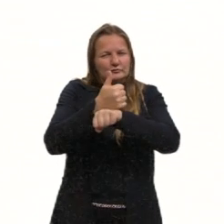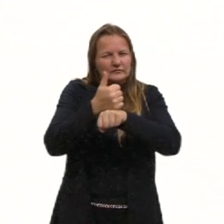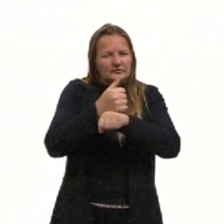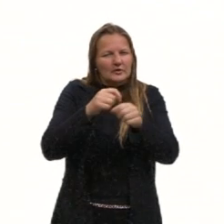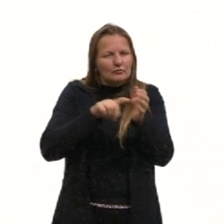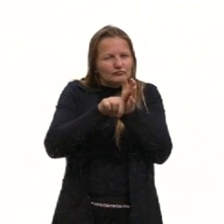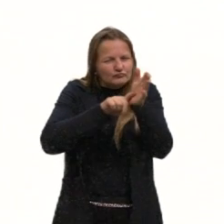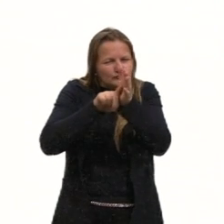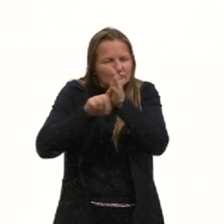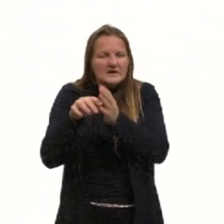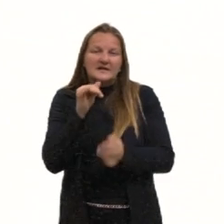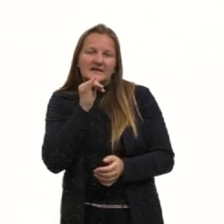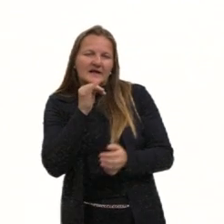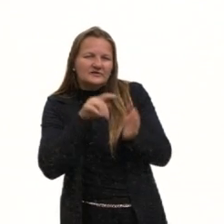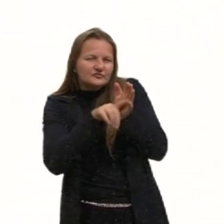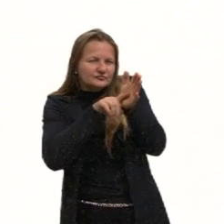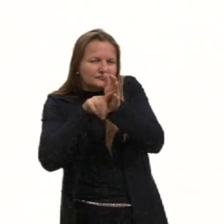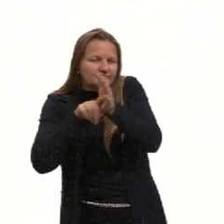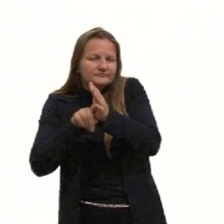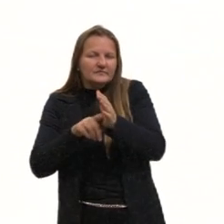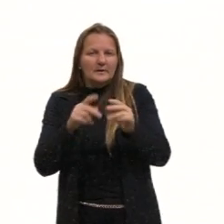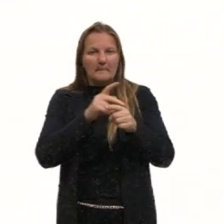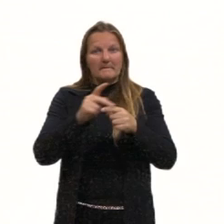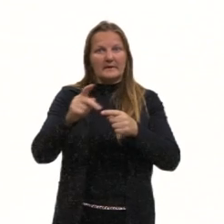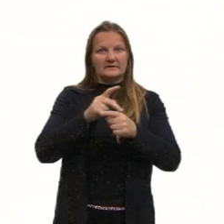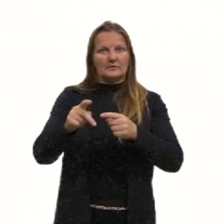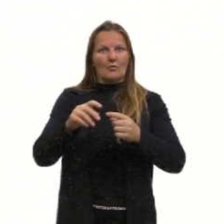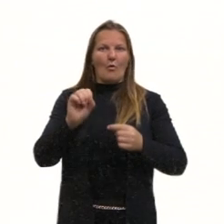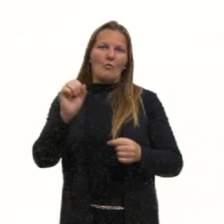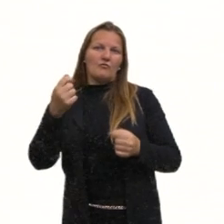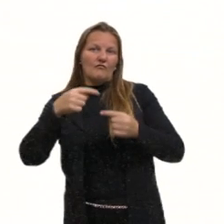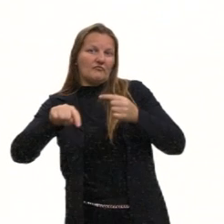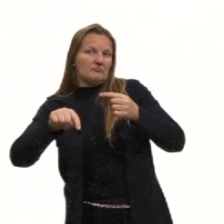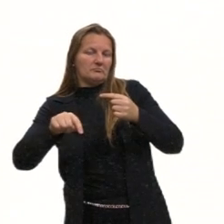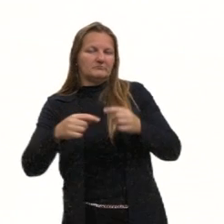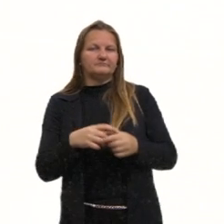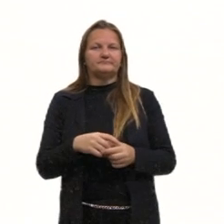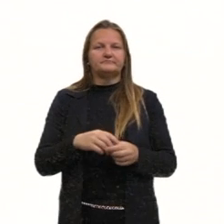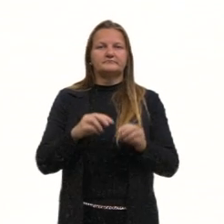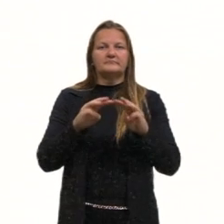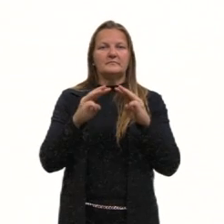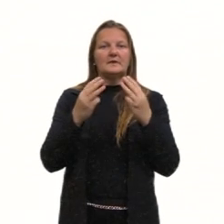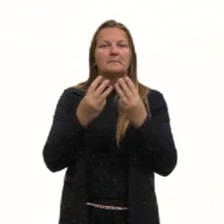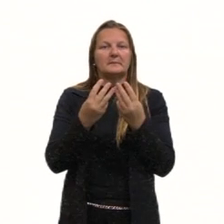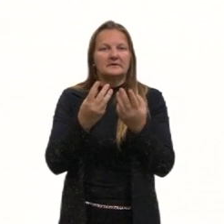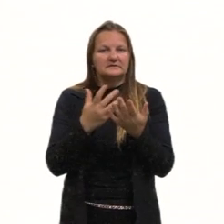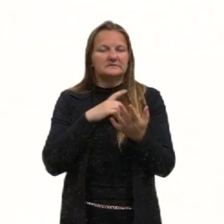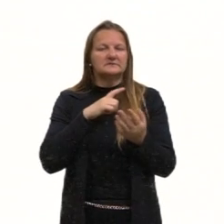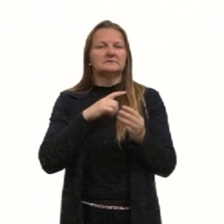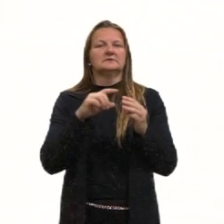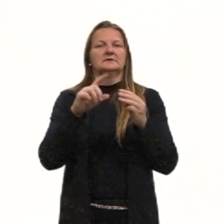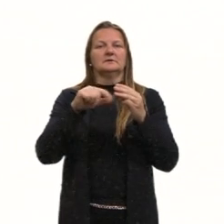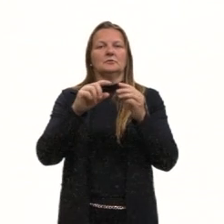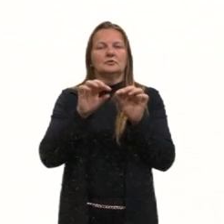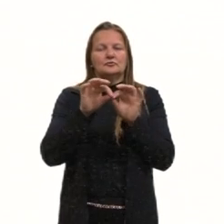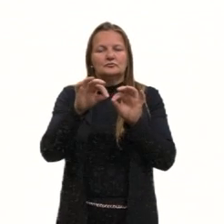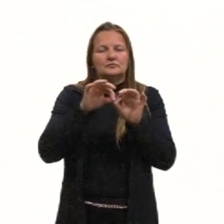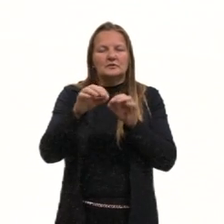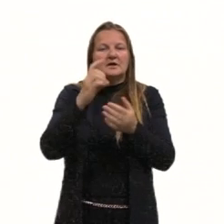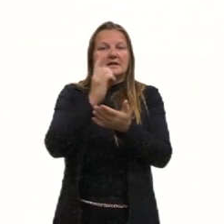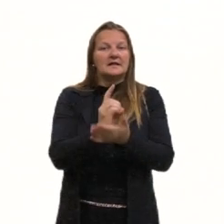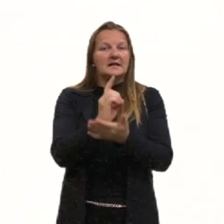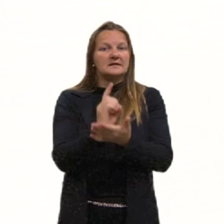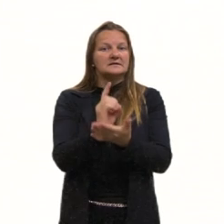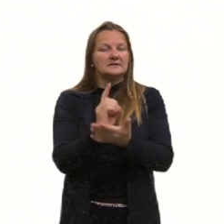seguintes testes para verificar se estava dentro dos padrões ou não primeiro obtenção da massa do comprimido segundo uma edição da densidade do